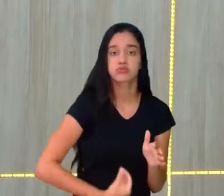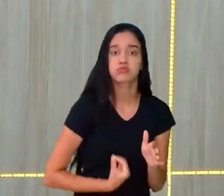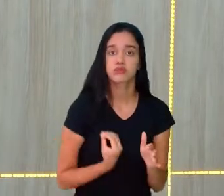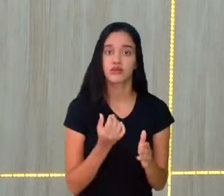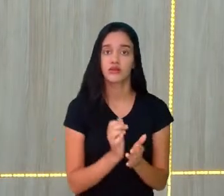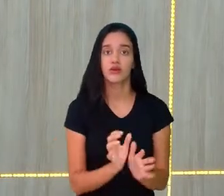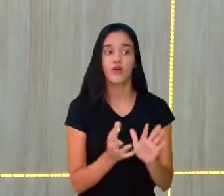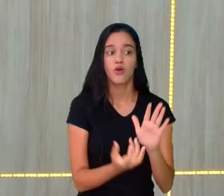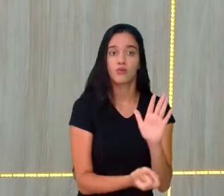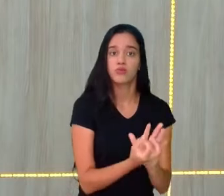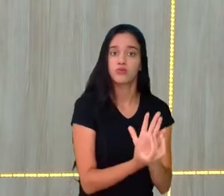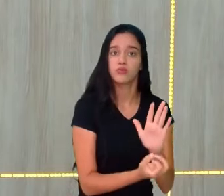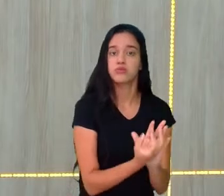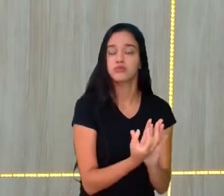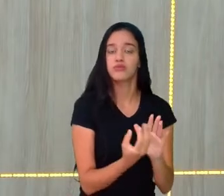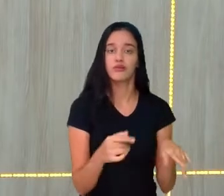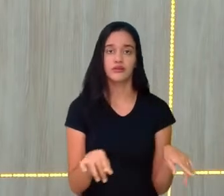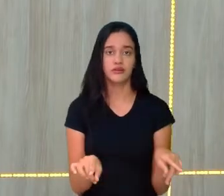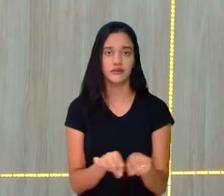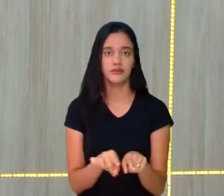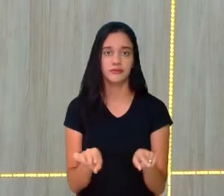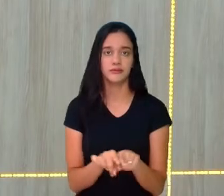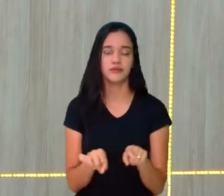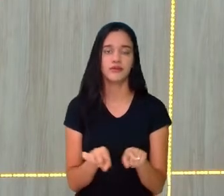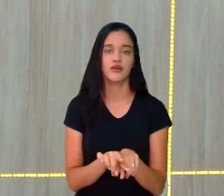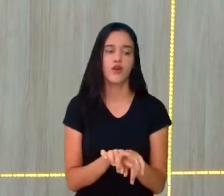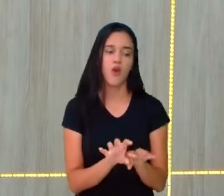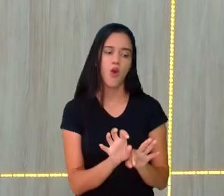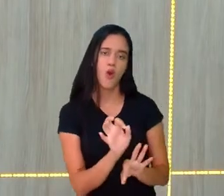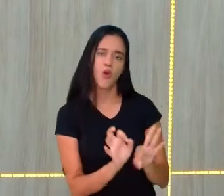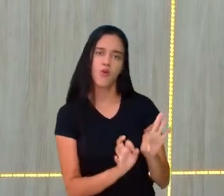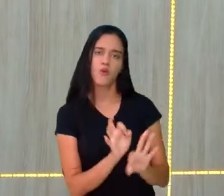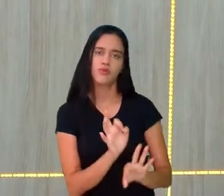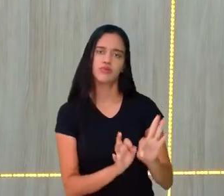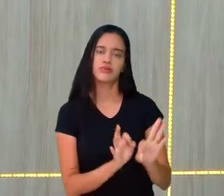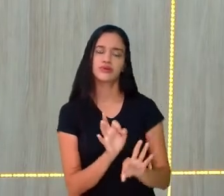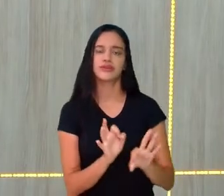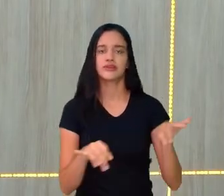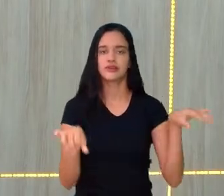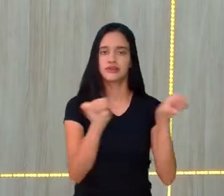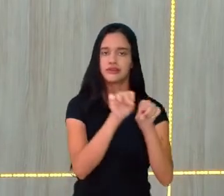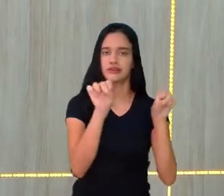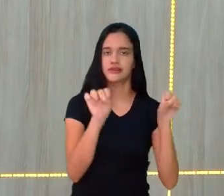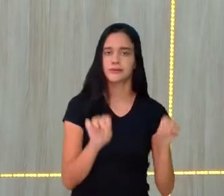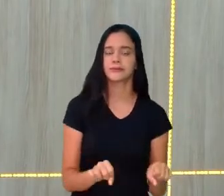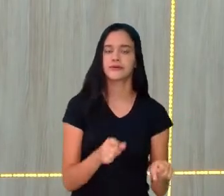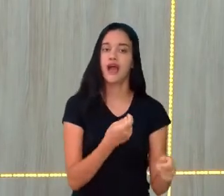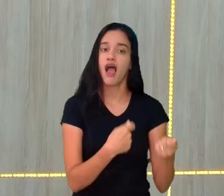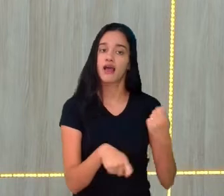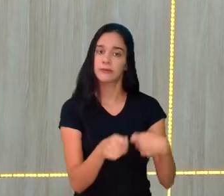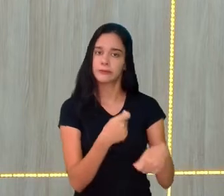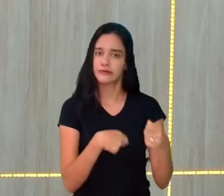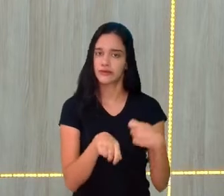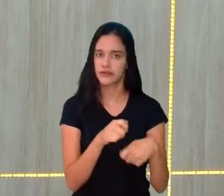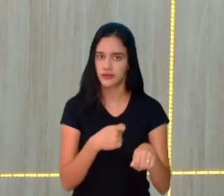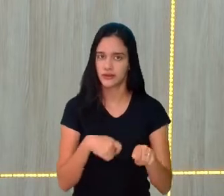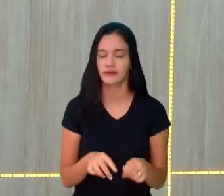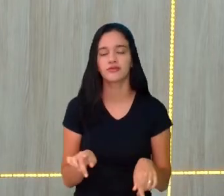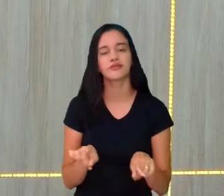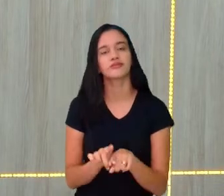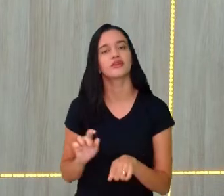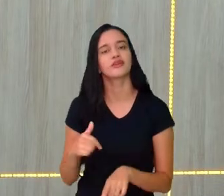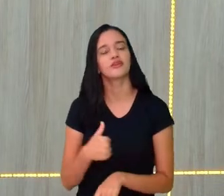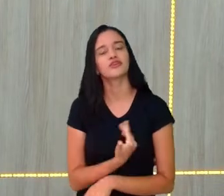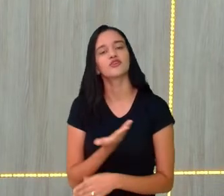país? Como é que foi montado todo o sistema administrativo colonial? Então, a